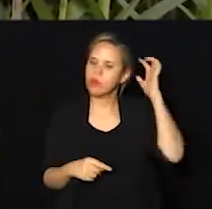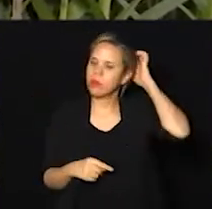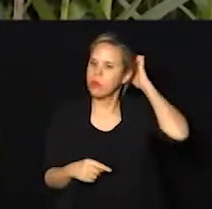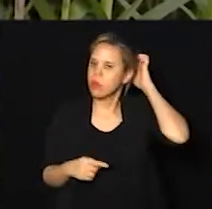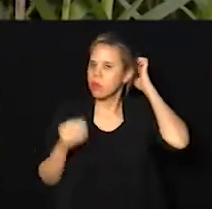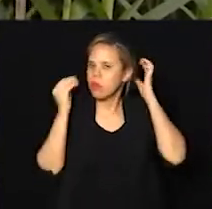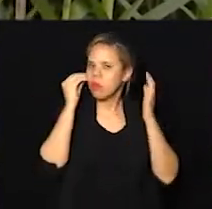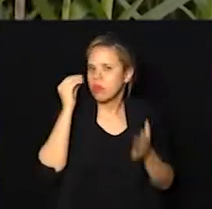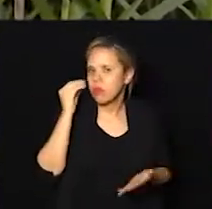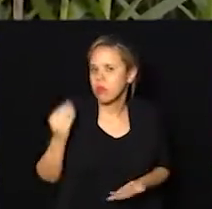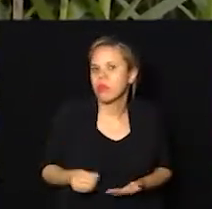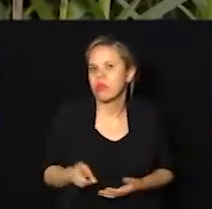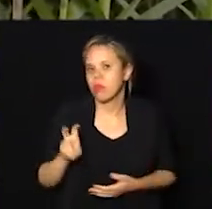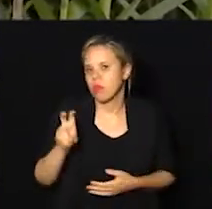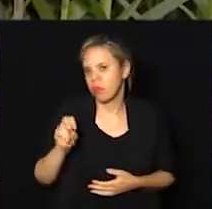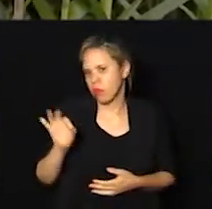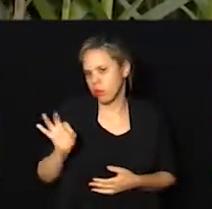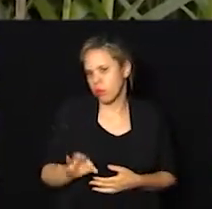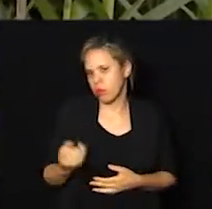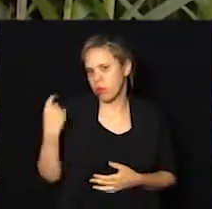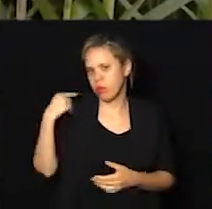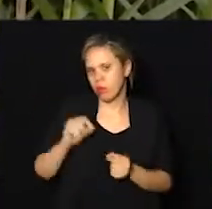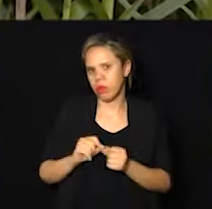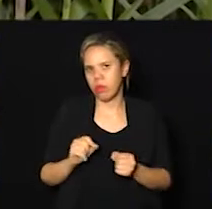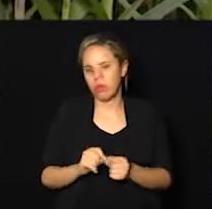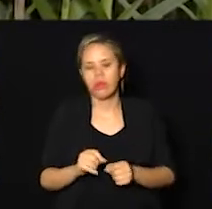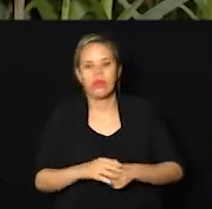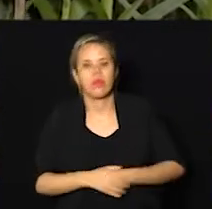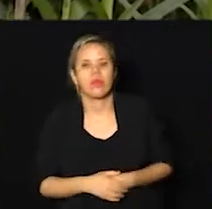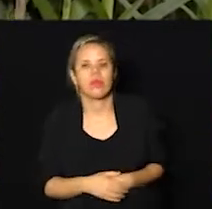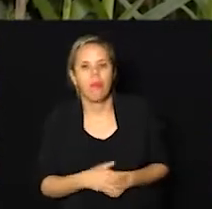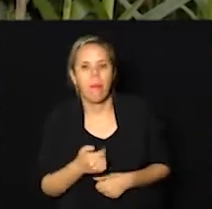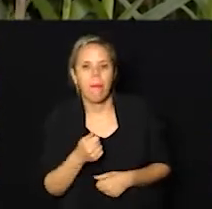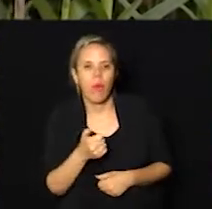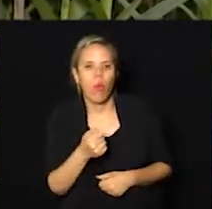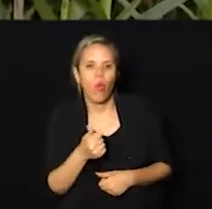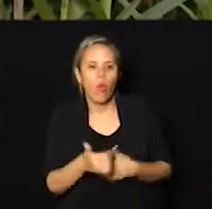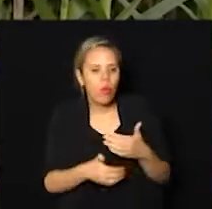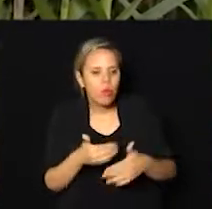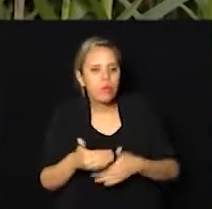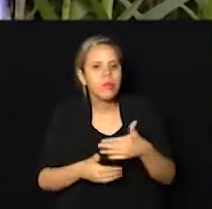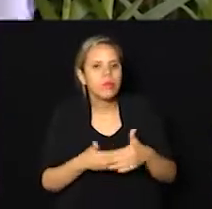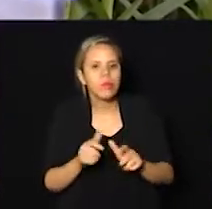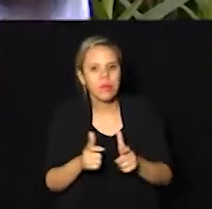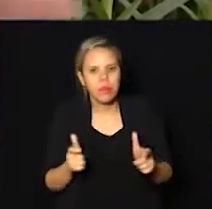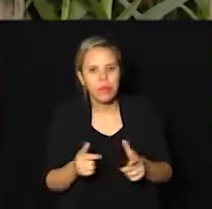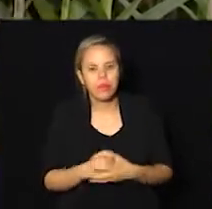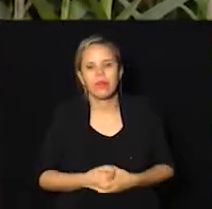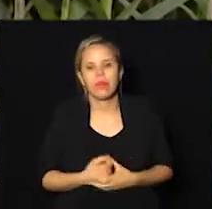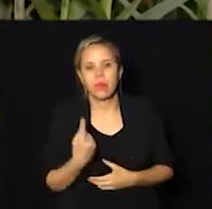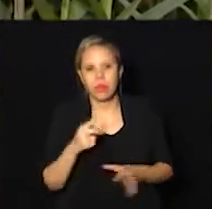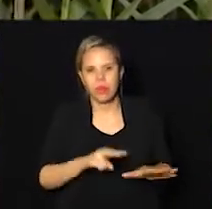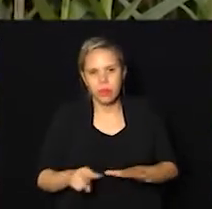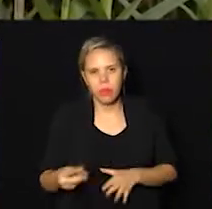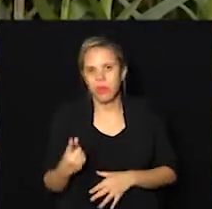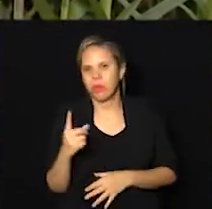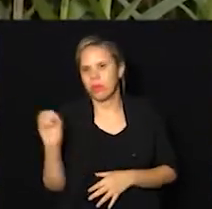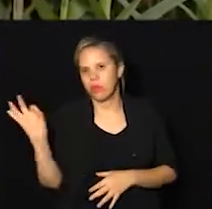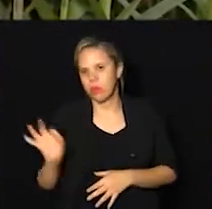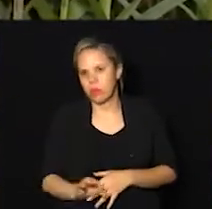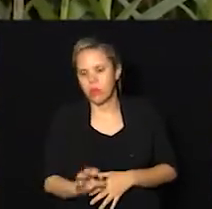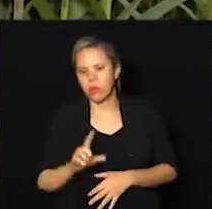antes. Então, tentar pelo menos 50% do que você fazia e gradativamente ir aumentando. Em uma